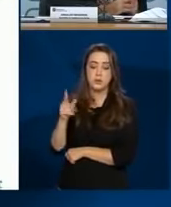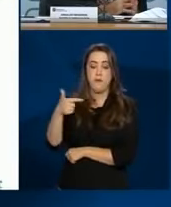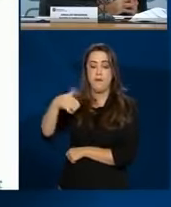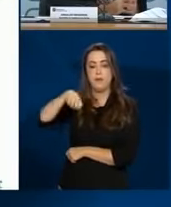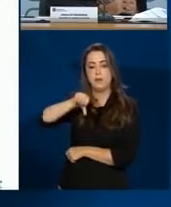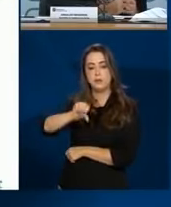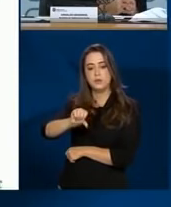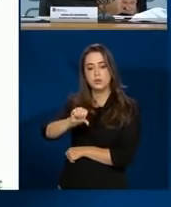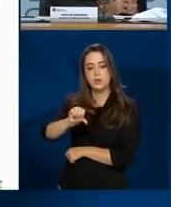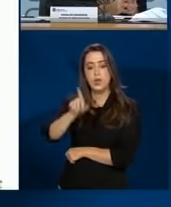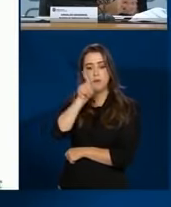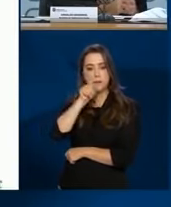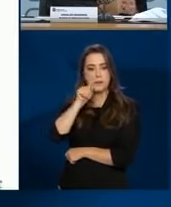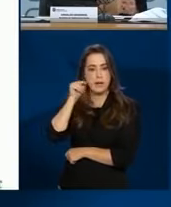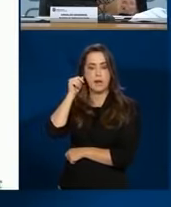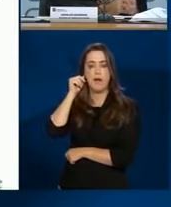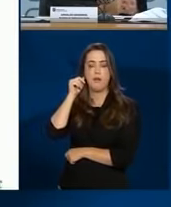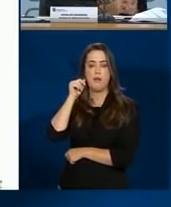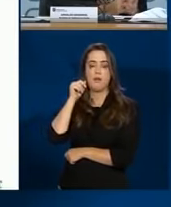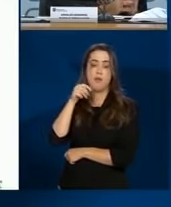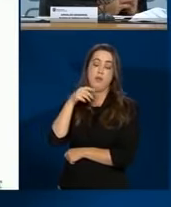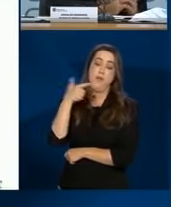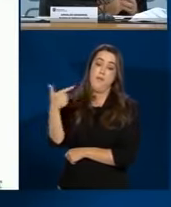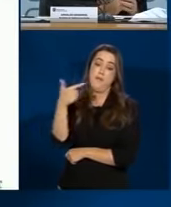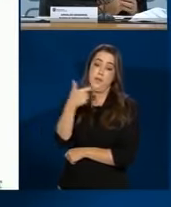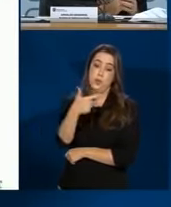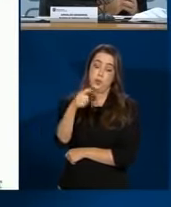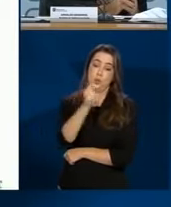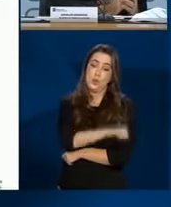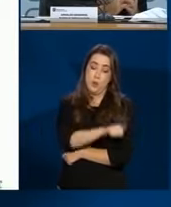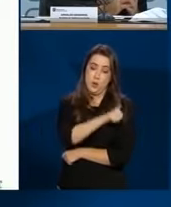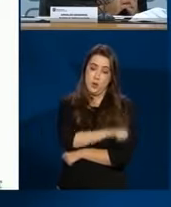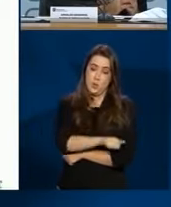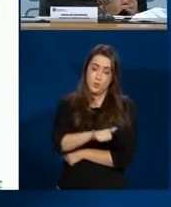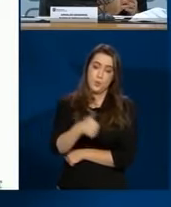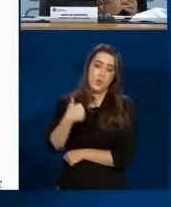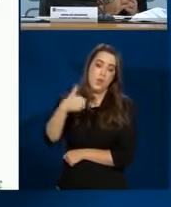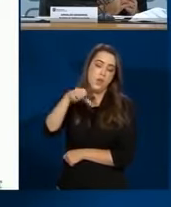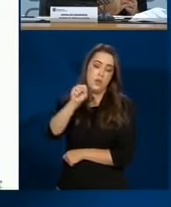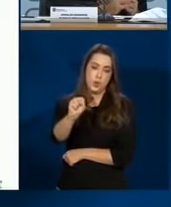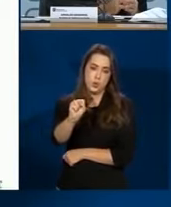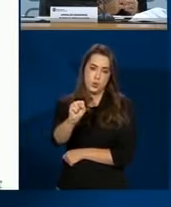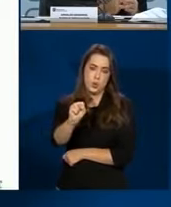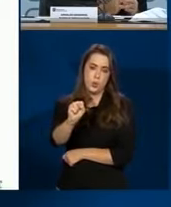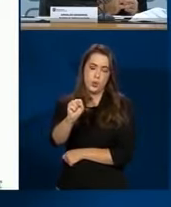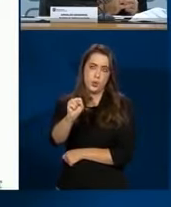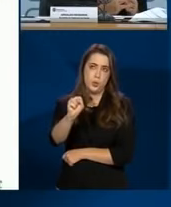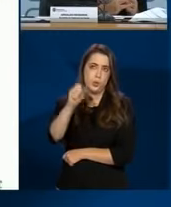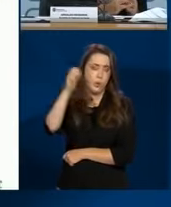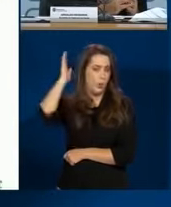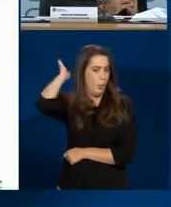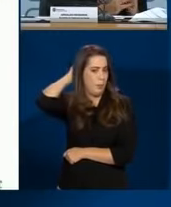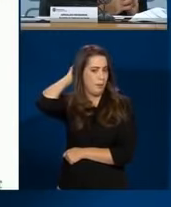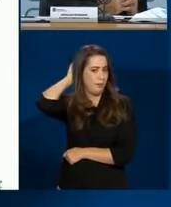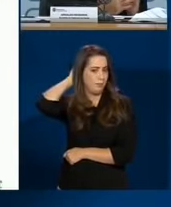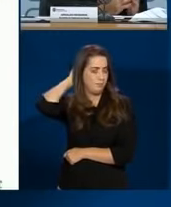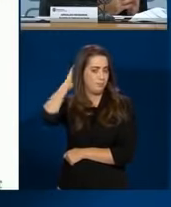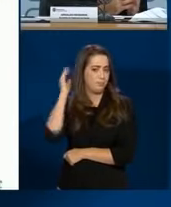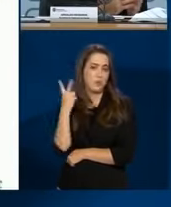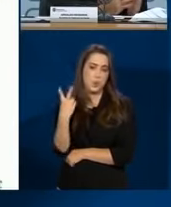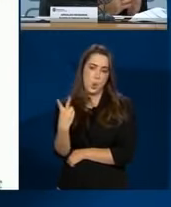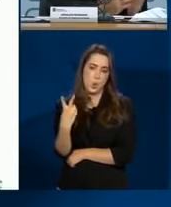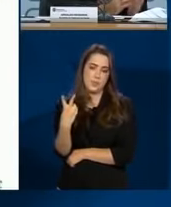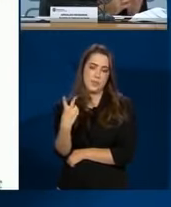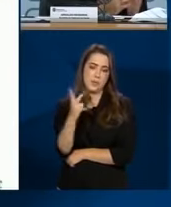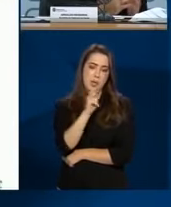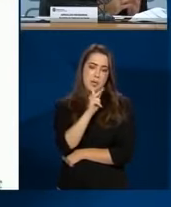casos registrados no Ceará, 22 casos no Rio de Janeiro, 18 casos no Pará e 2 casos no Piauí,